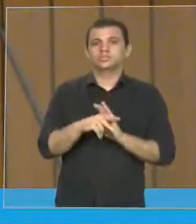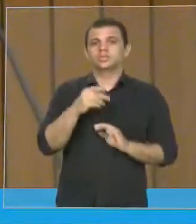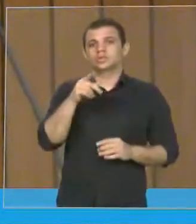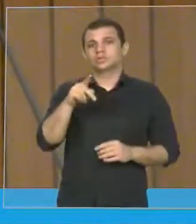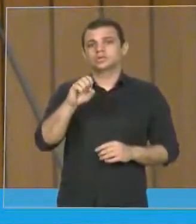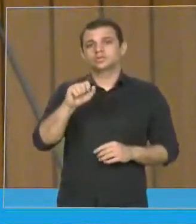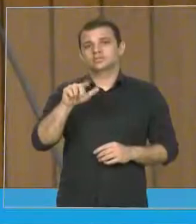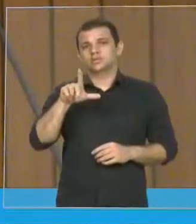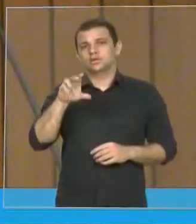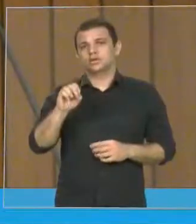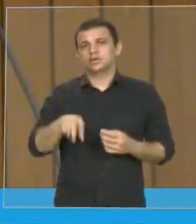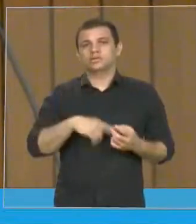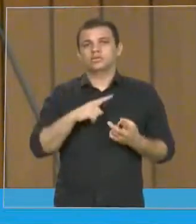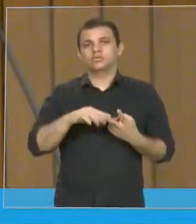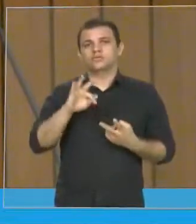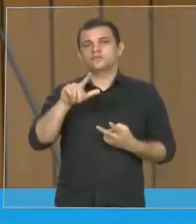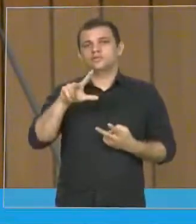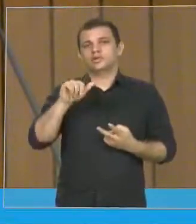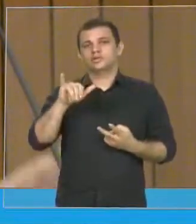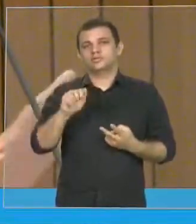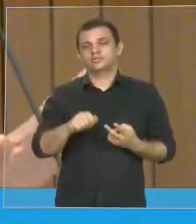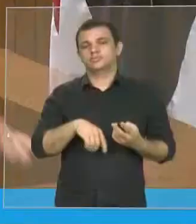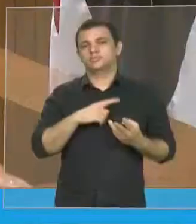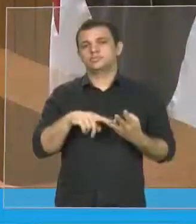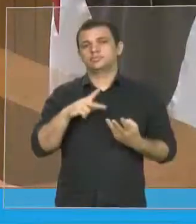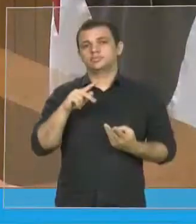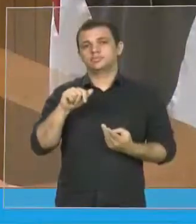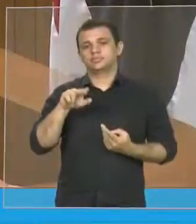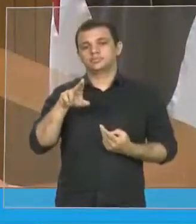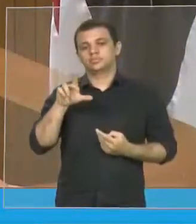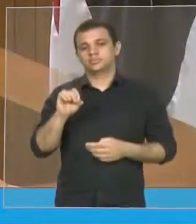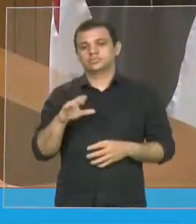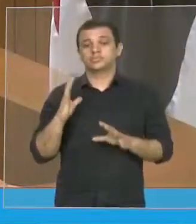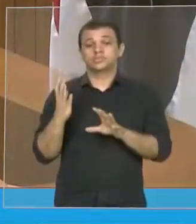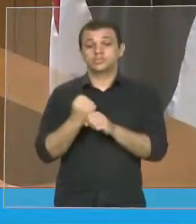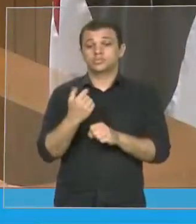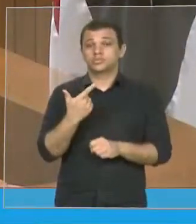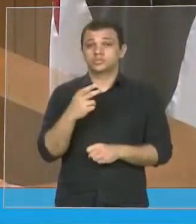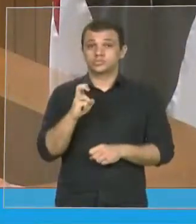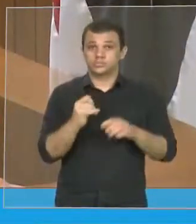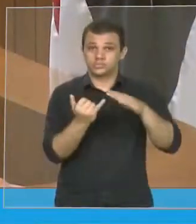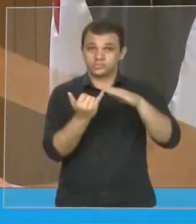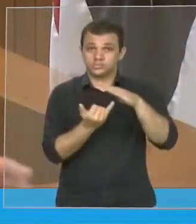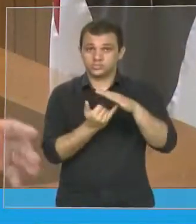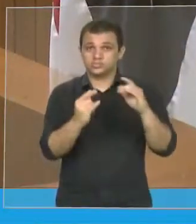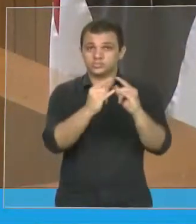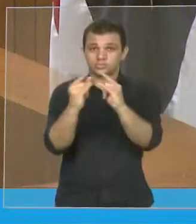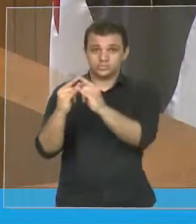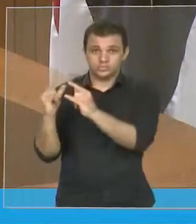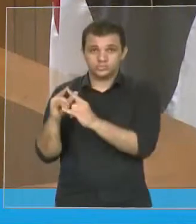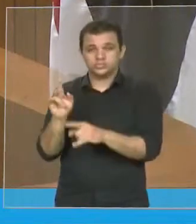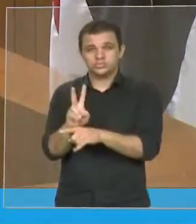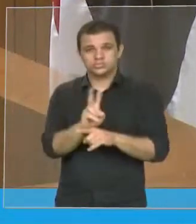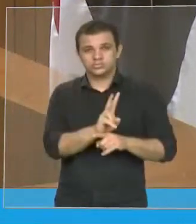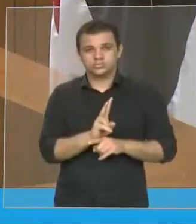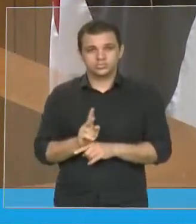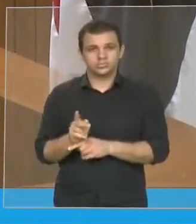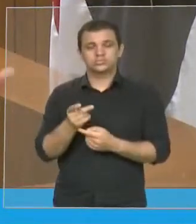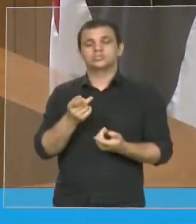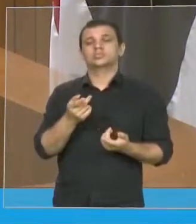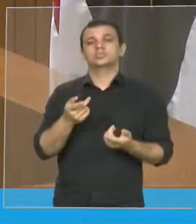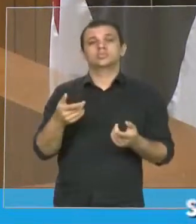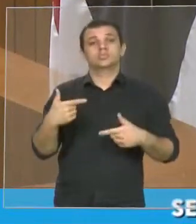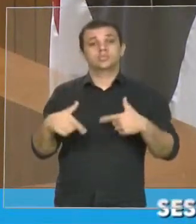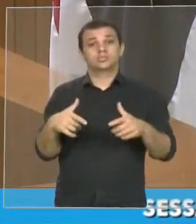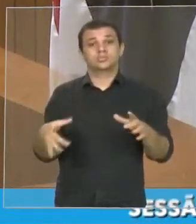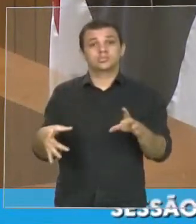Paulo, e vários outros membros dessa rede de controle, composta por 25 órgãos de controle e fiscalização que atuam juntos, em conjunto,